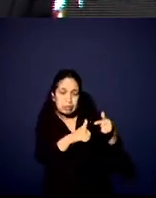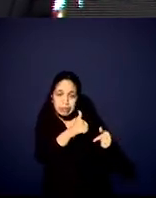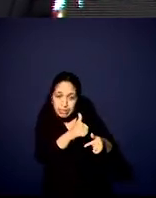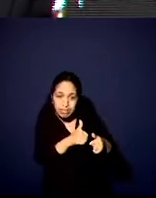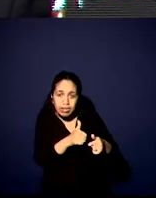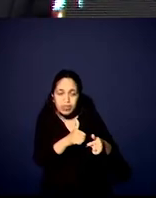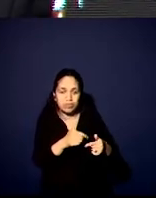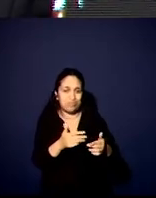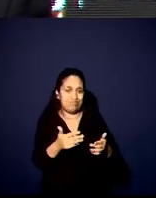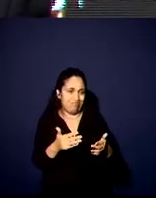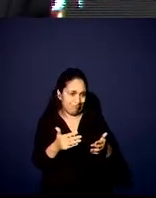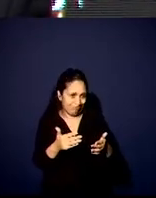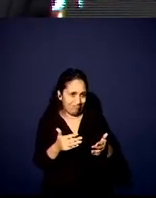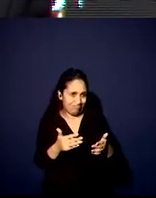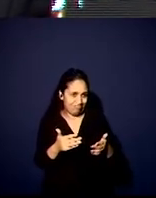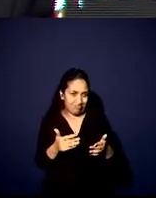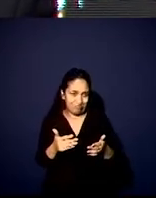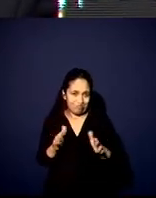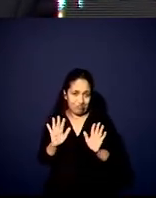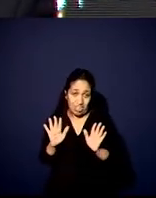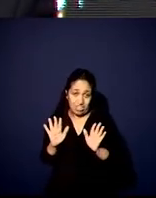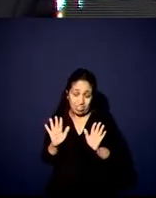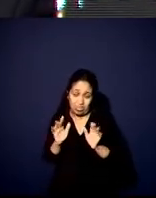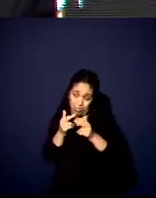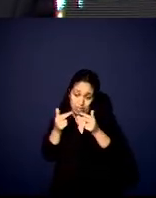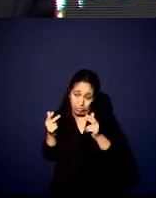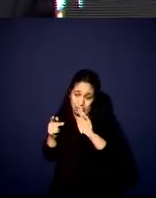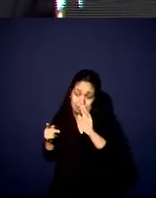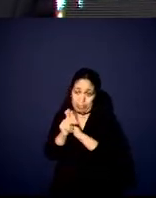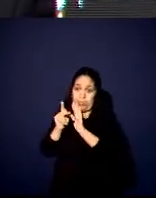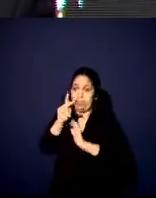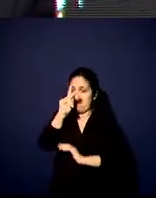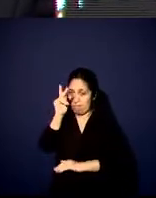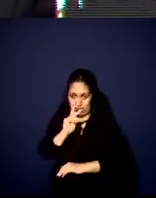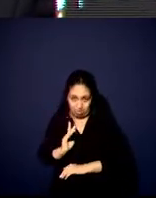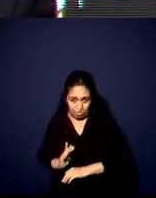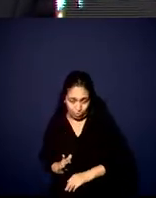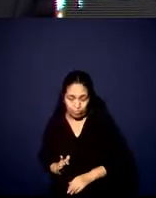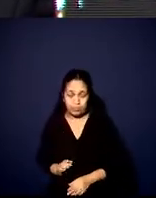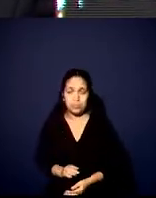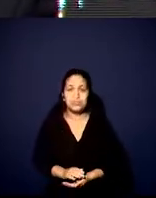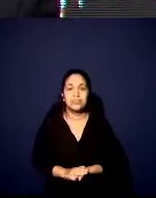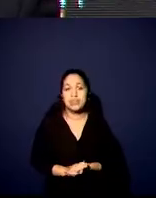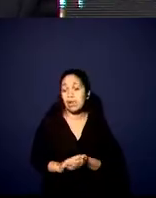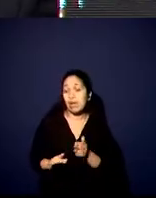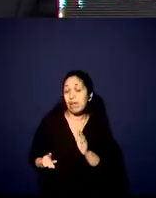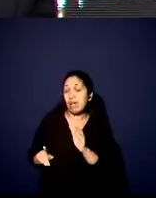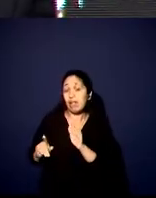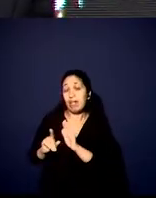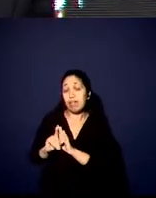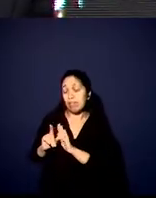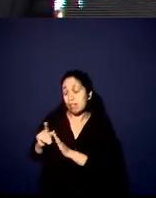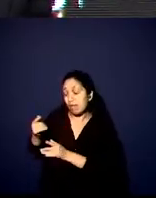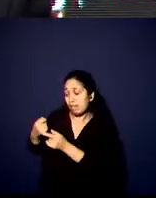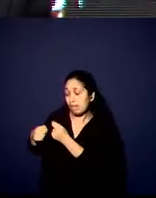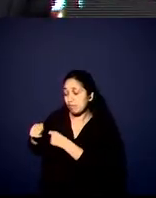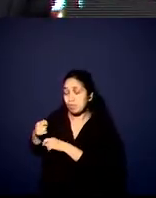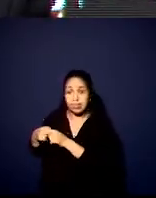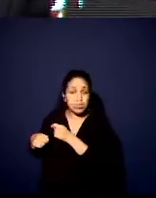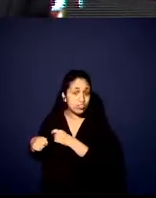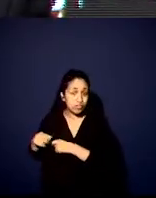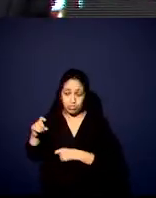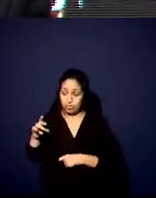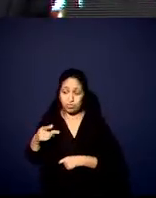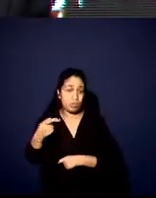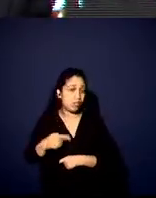a gente tem jabuticabas do Brasil a lei a lei de improbidade administrativa Só